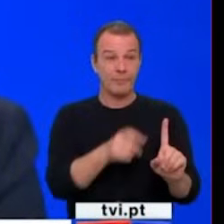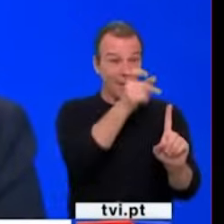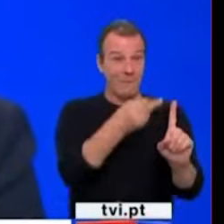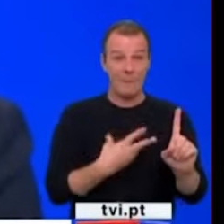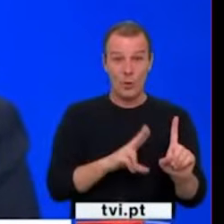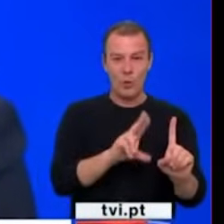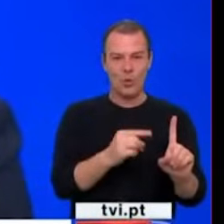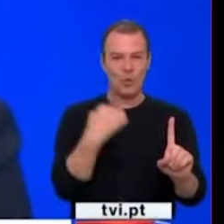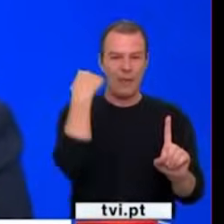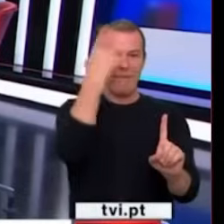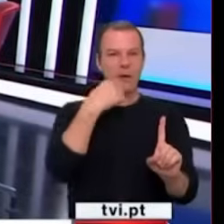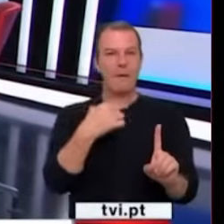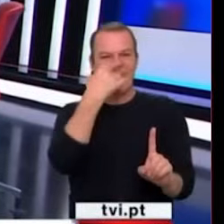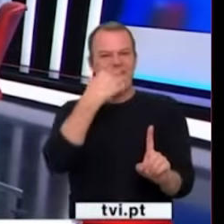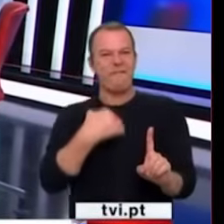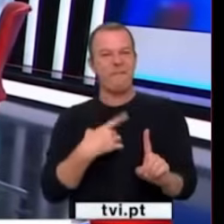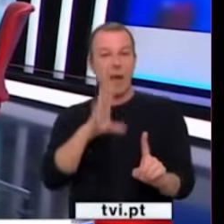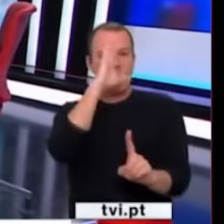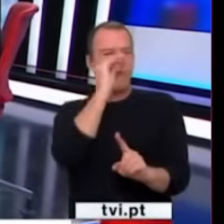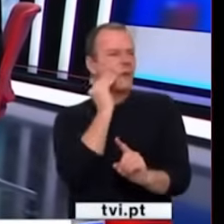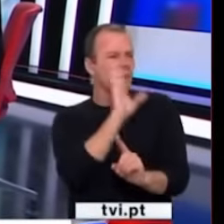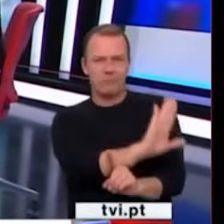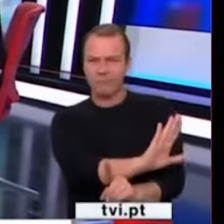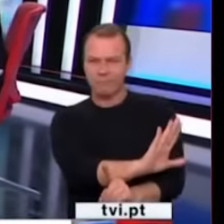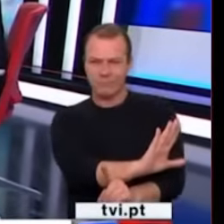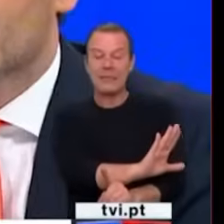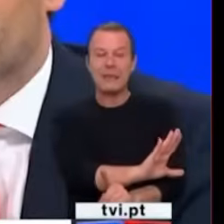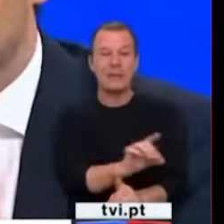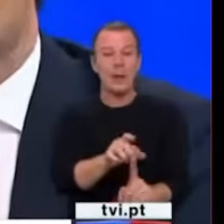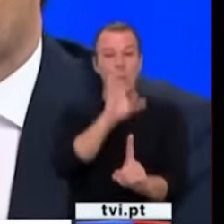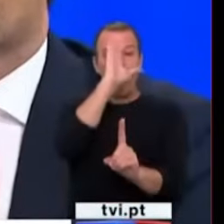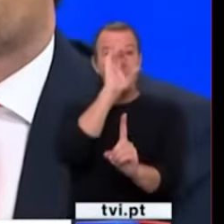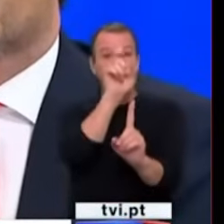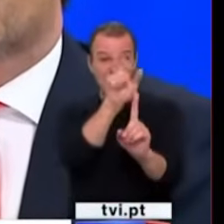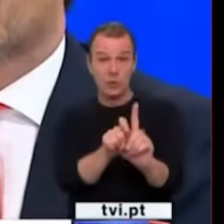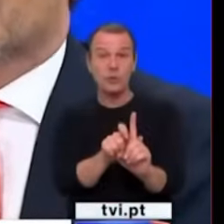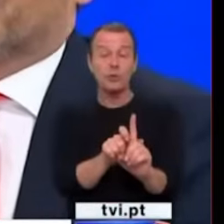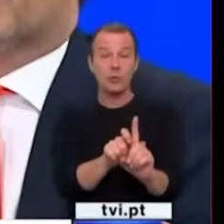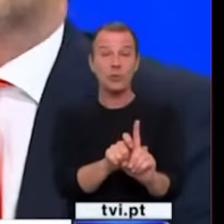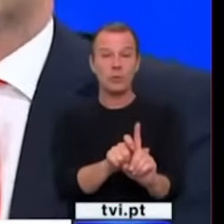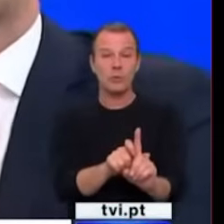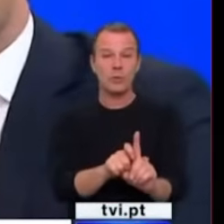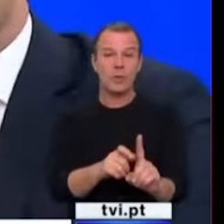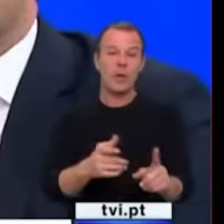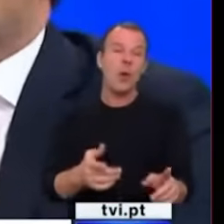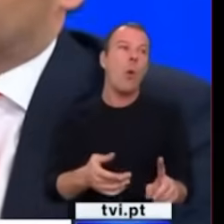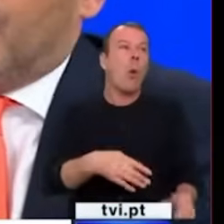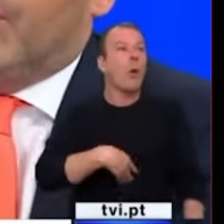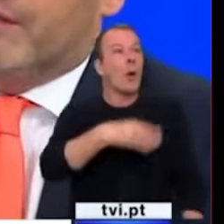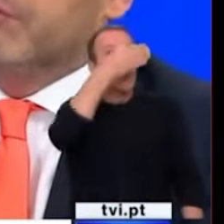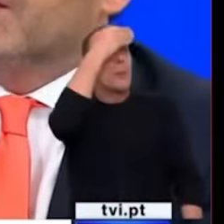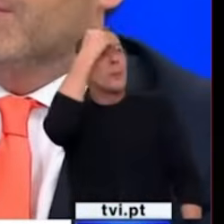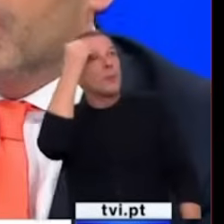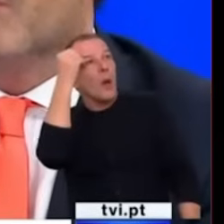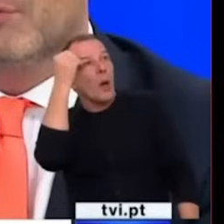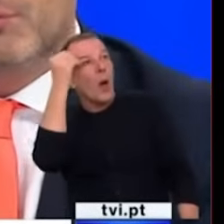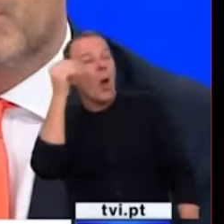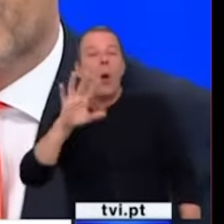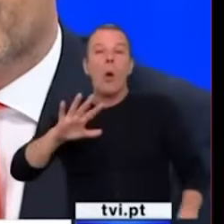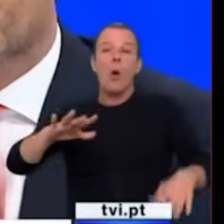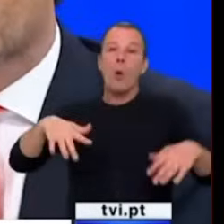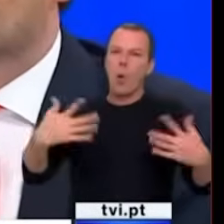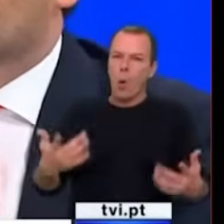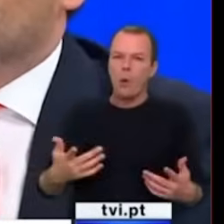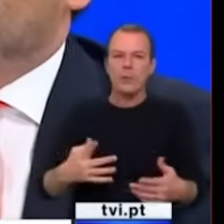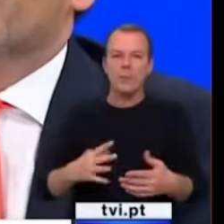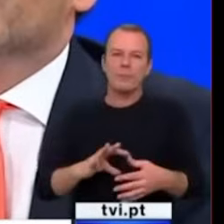é o rosto do maior falhan do governo que é a saúde p s foi ministro principal Ministro se portanto ou tem amnésia ou ou é solidário O que aconteceu